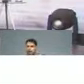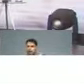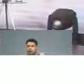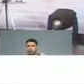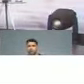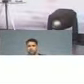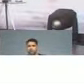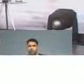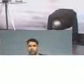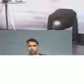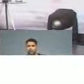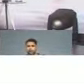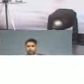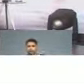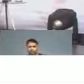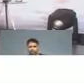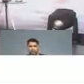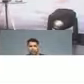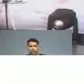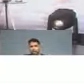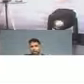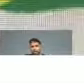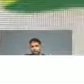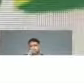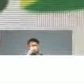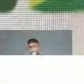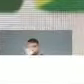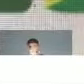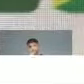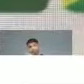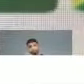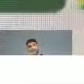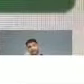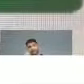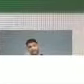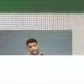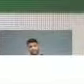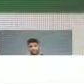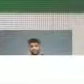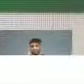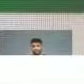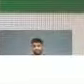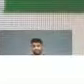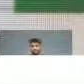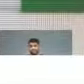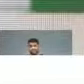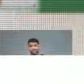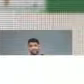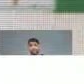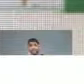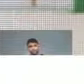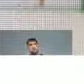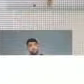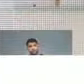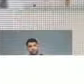de todo e qualquer estratégia de desenvolvimento para a região e obviamente sem desconsiderar ou melhor